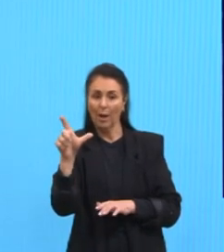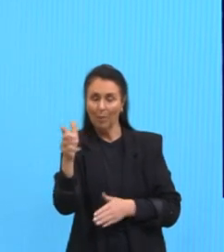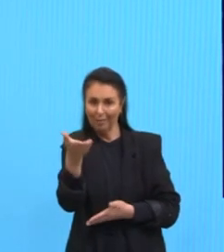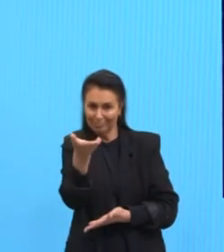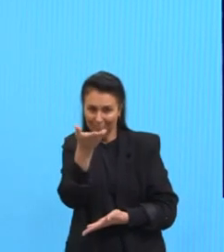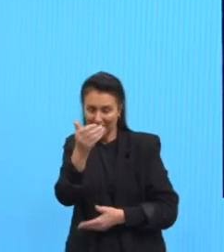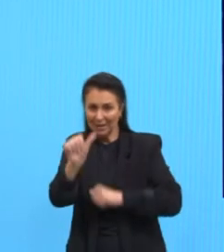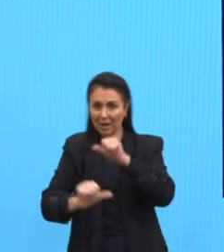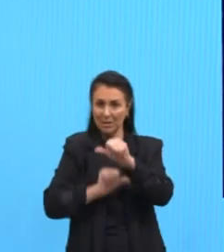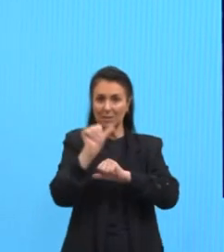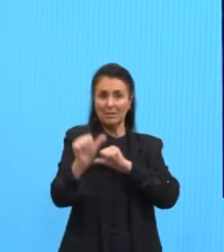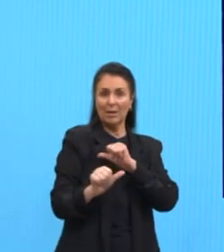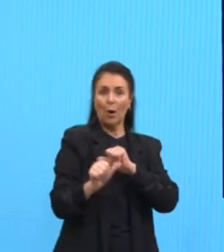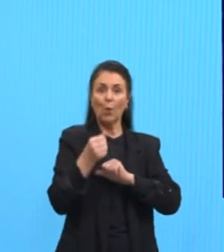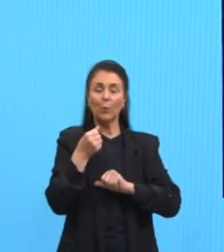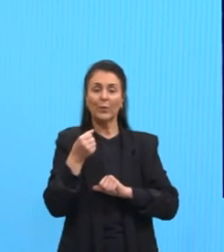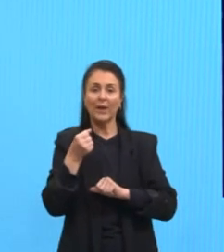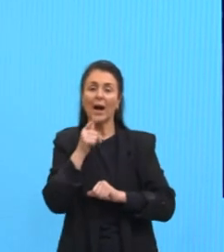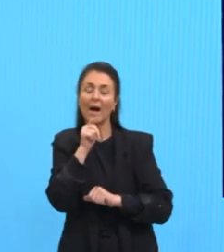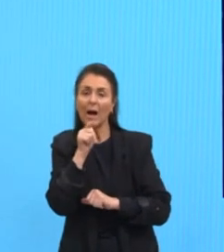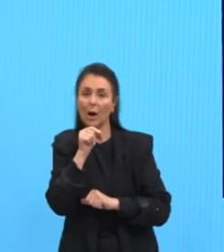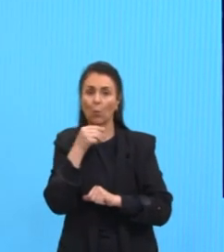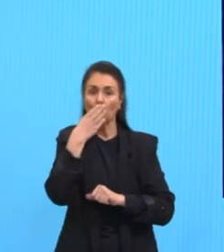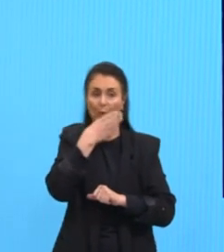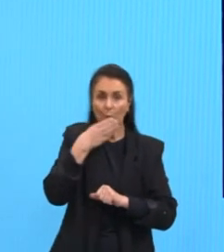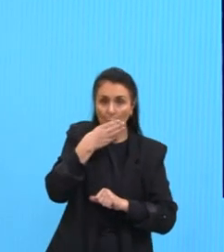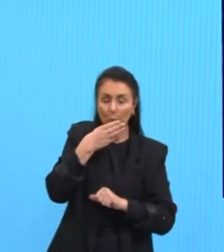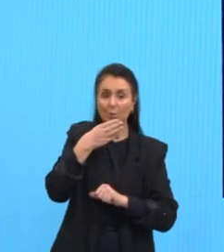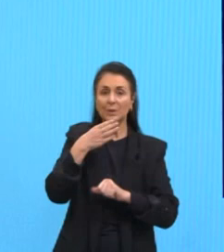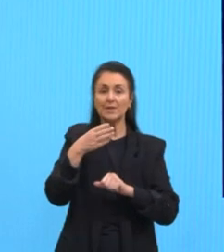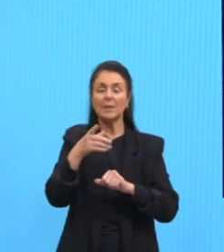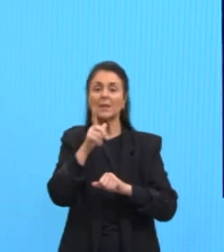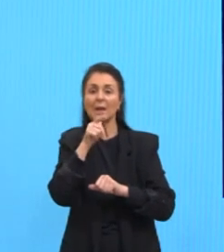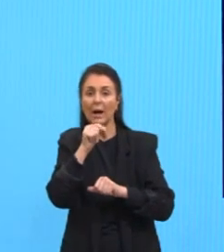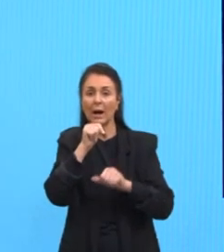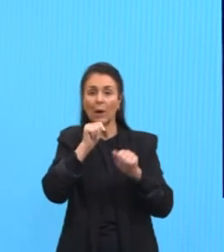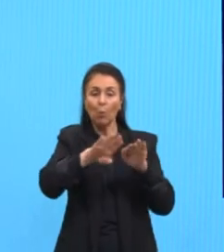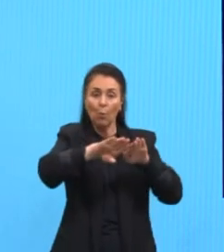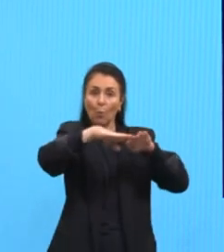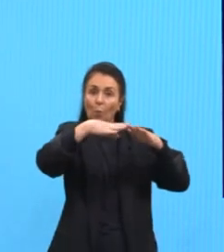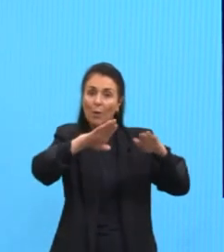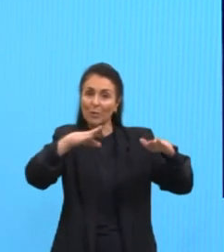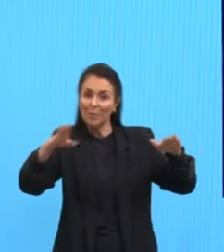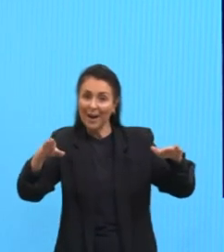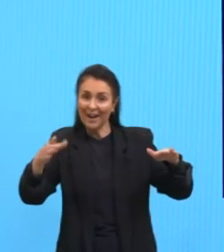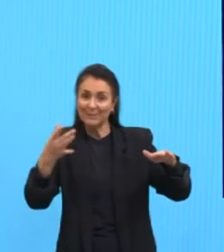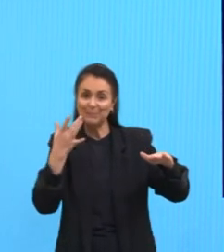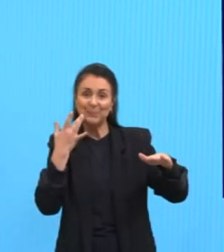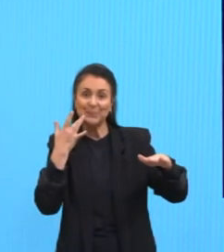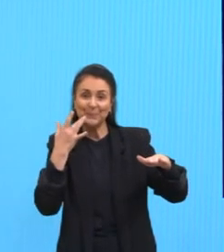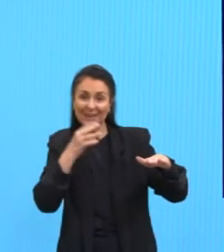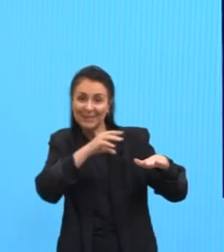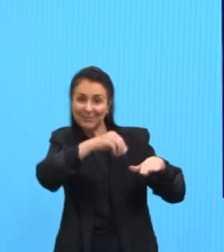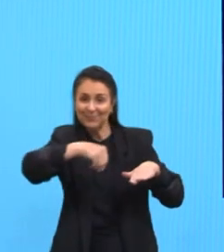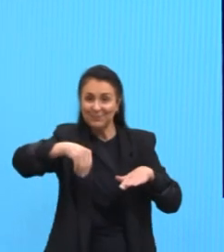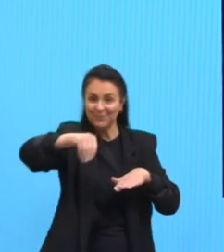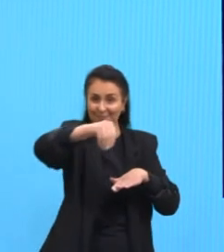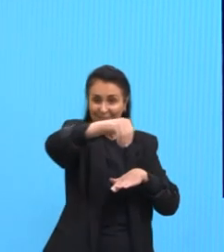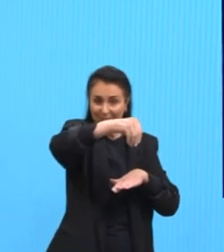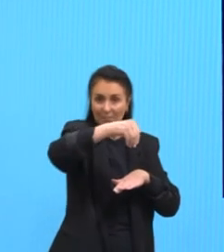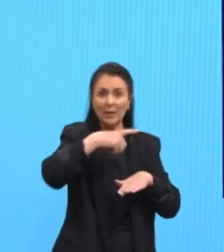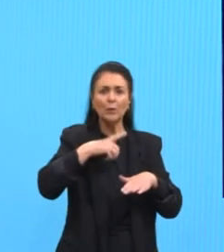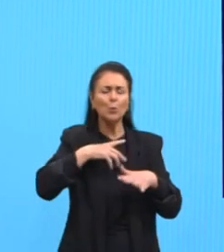salgada muito importante para o ecossistema Marinho porque vai ser berçário então muitas espécies vão